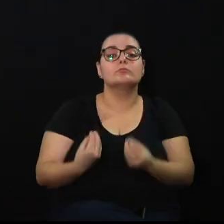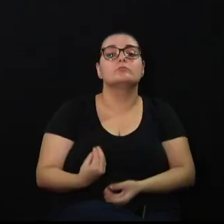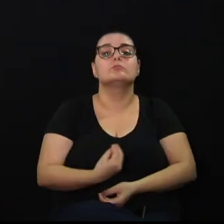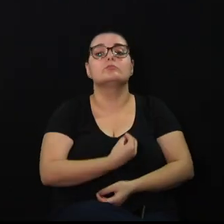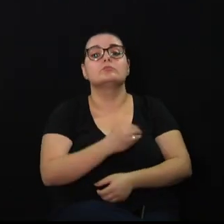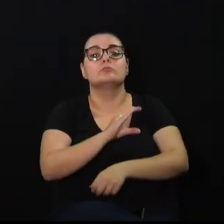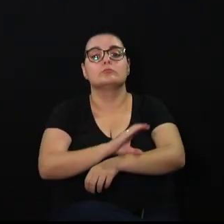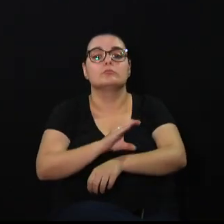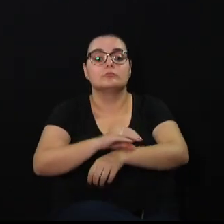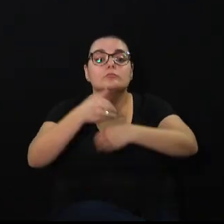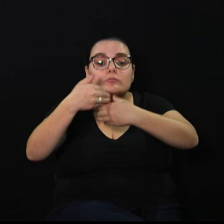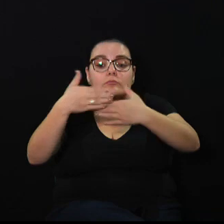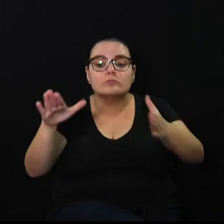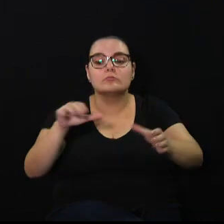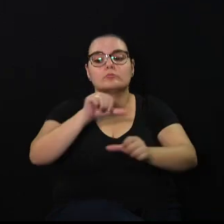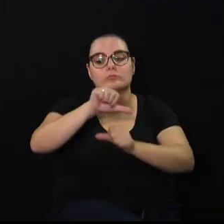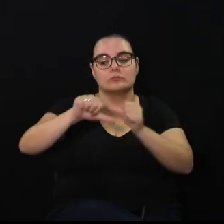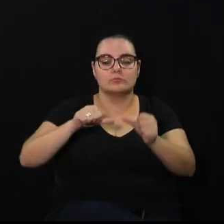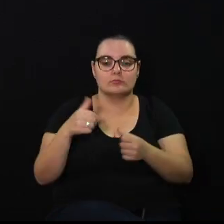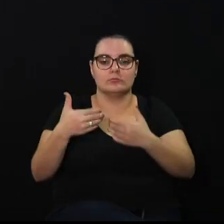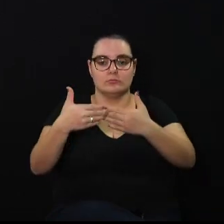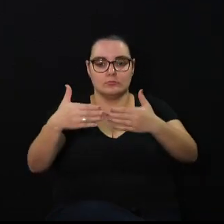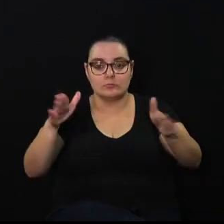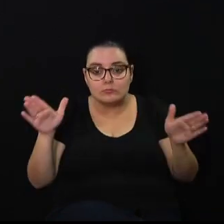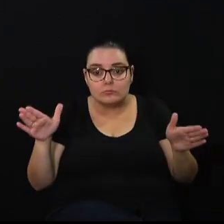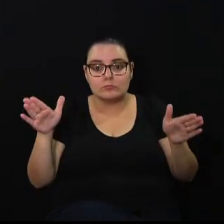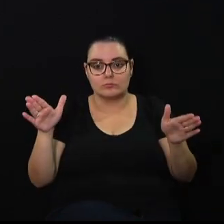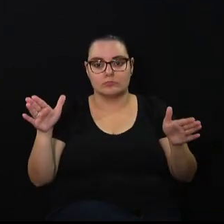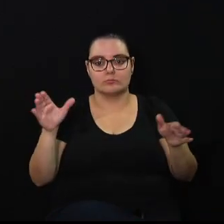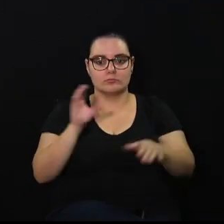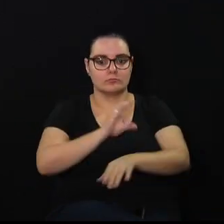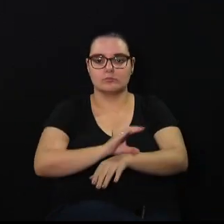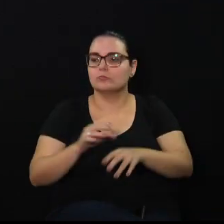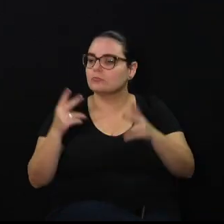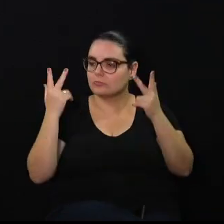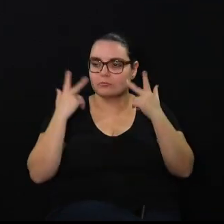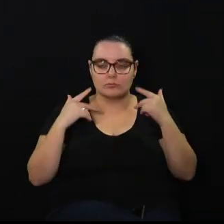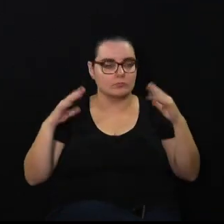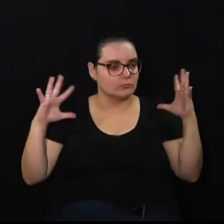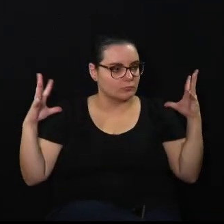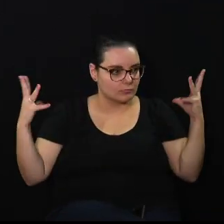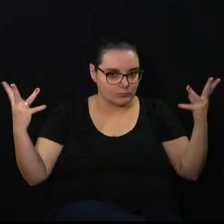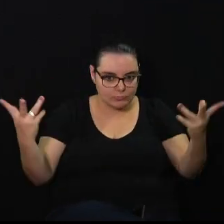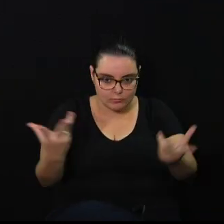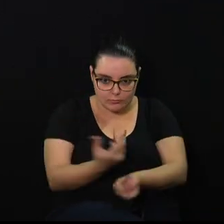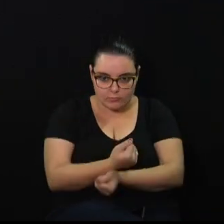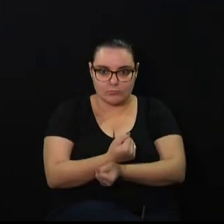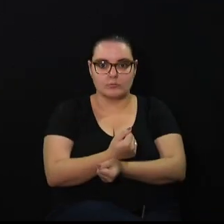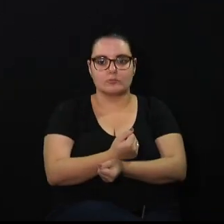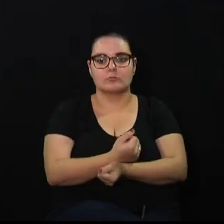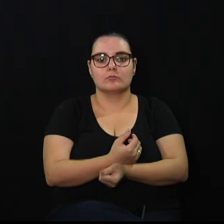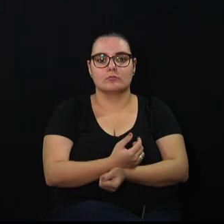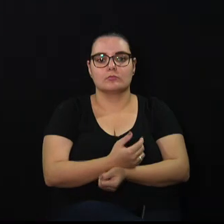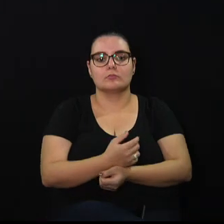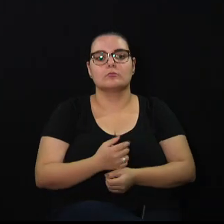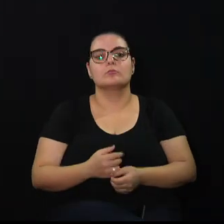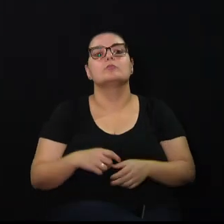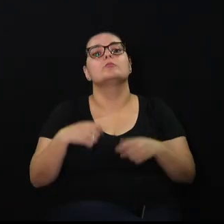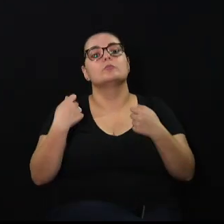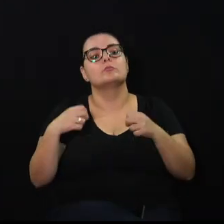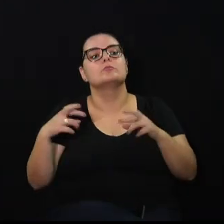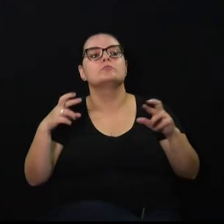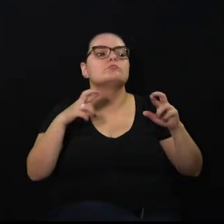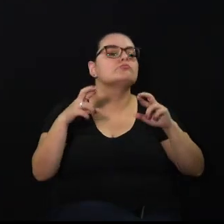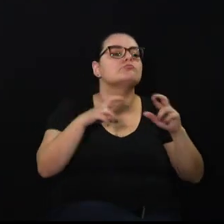precisa ampliar comportamentos uma forma geral para análise do comportamento tudo é comportamento então a gente vai avaliar